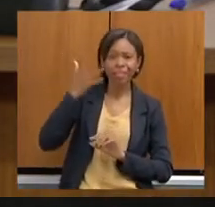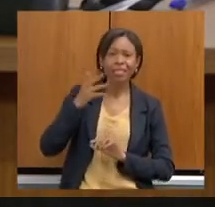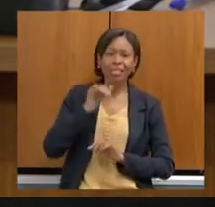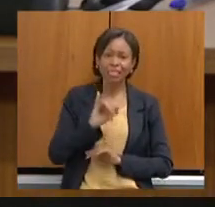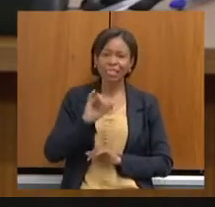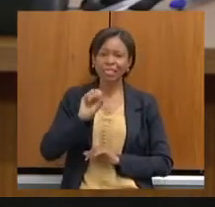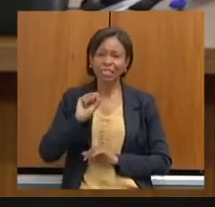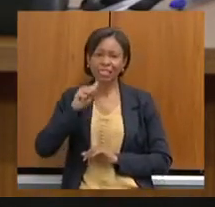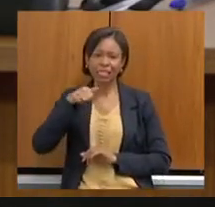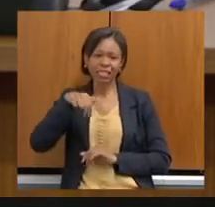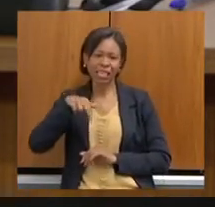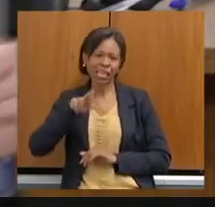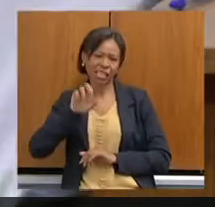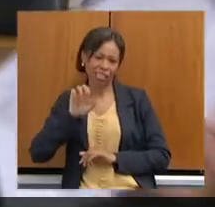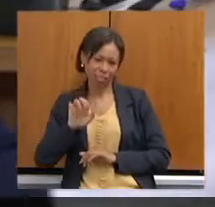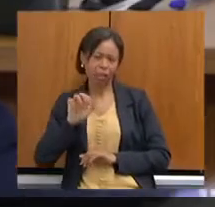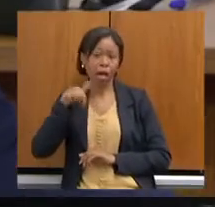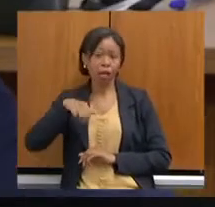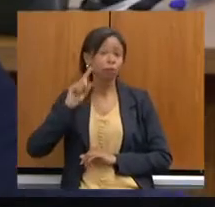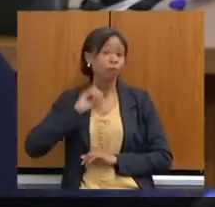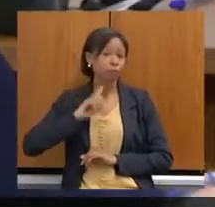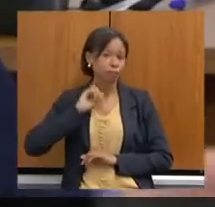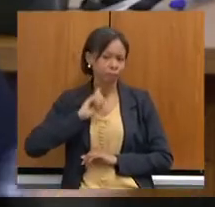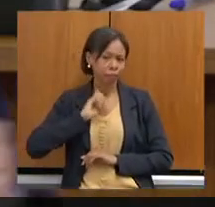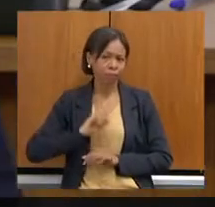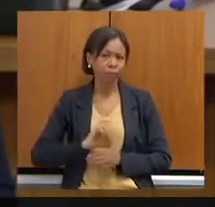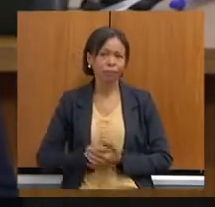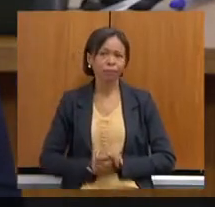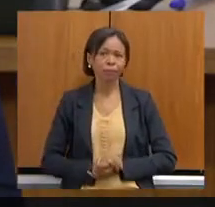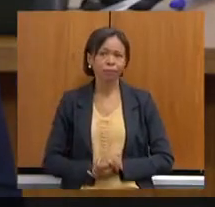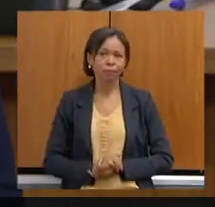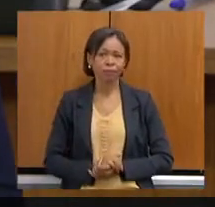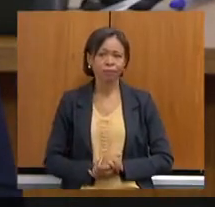Isaac aqui no estado de Minas Gerais